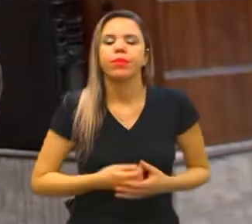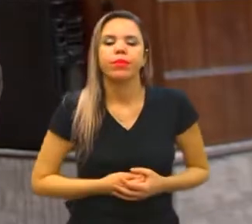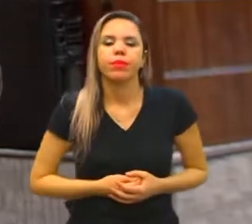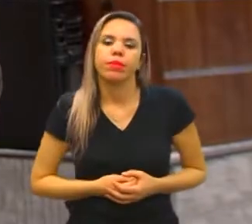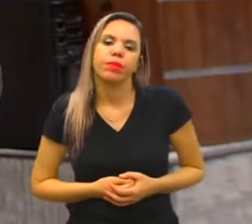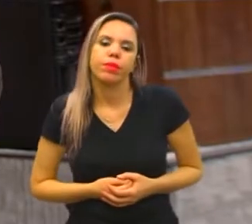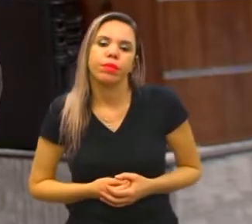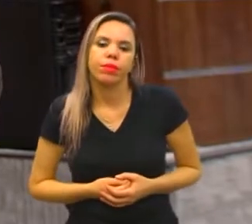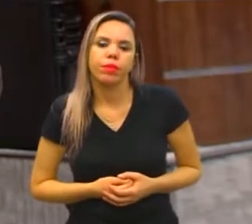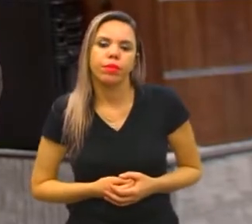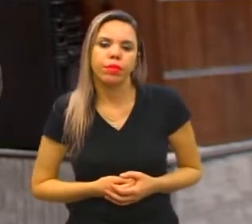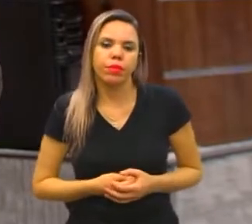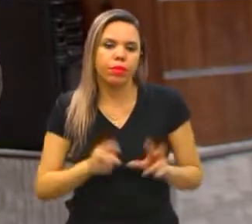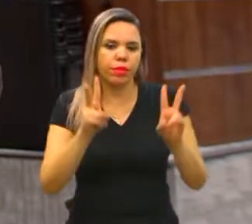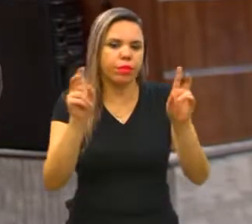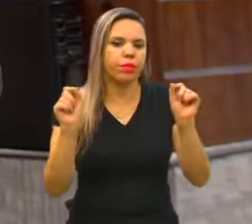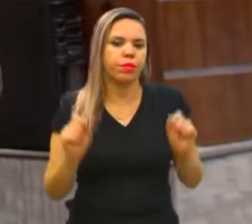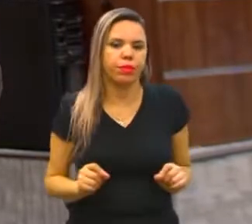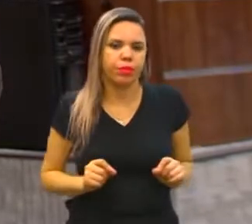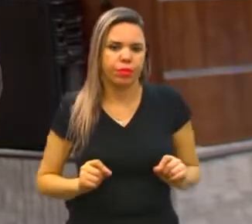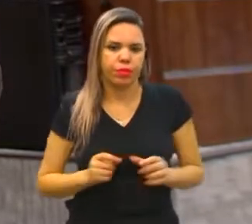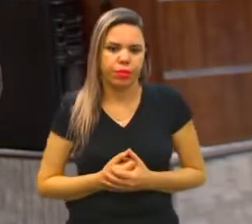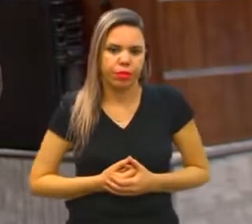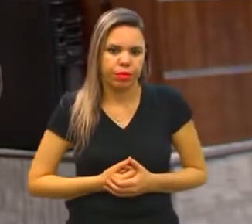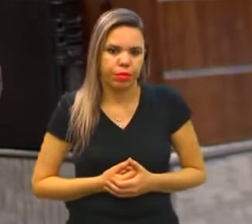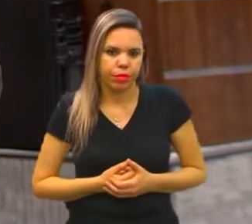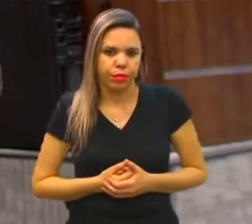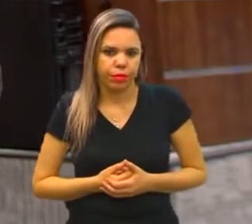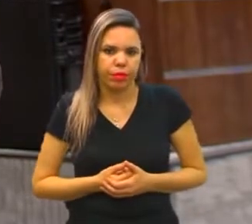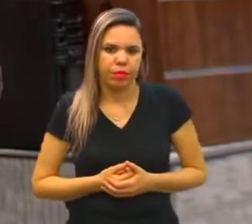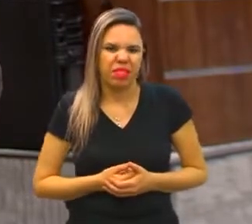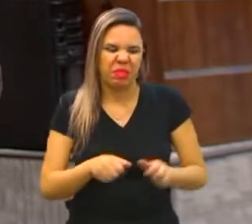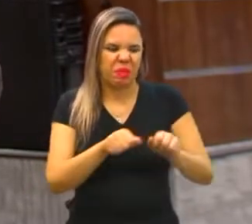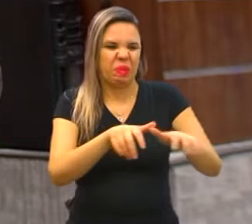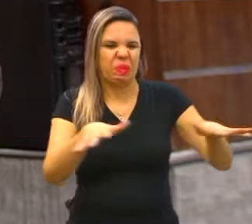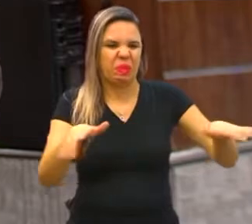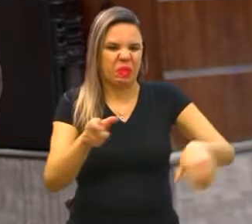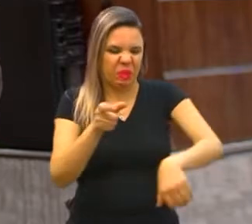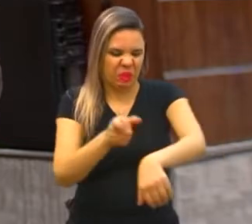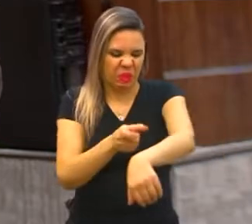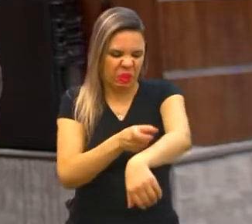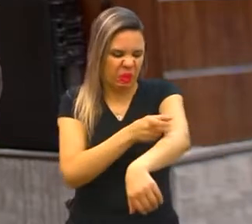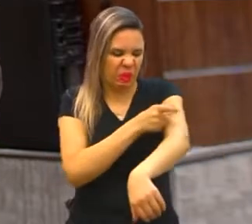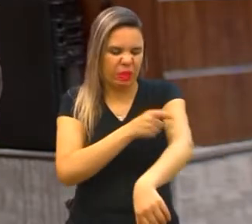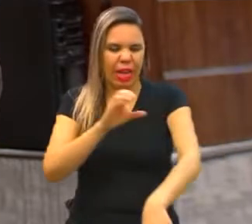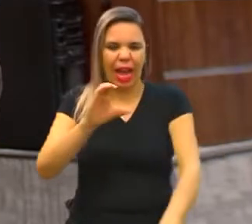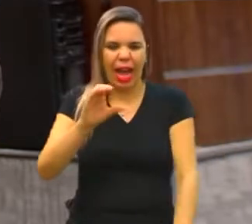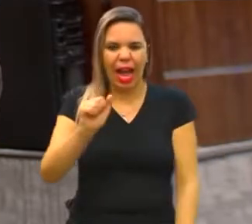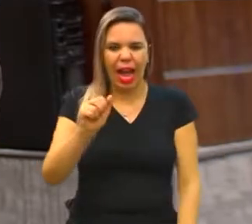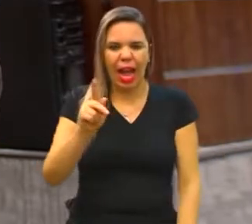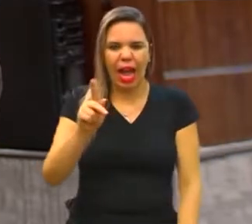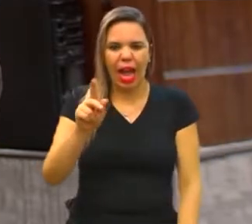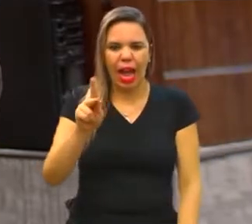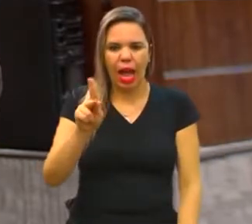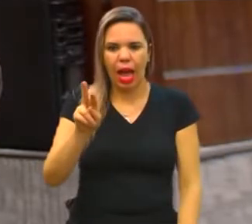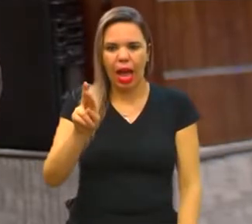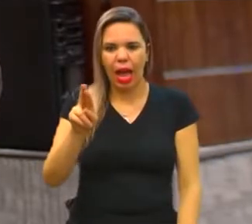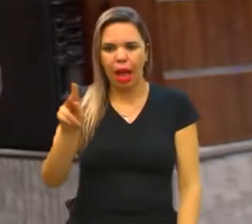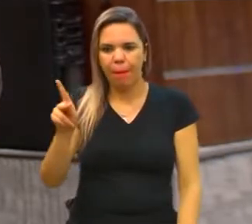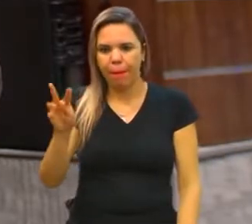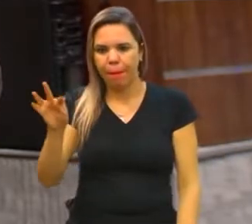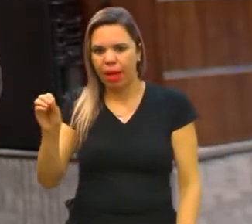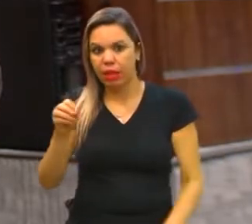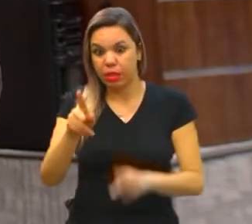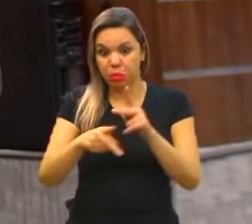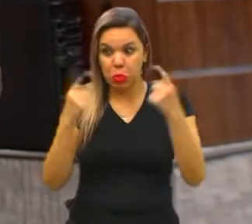da Prefeitura de Campinas, relacionado à questão da infestação do carrapato. Existe uma preocupação muito grande por